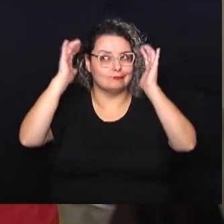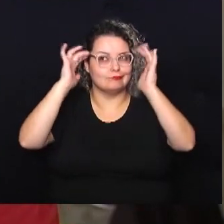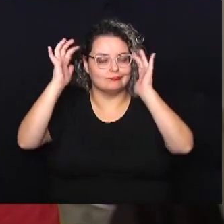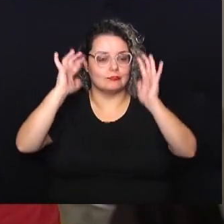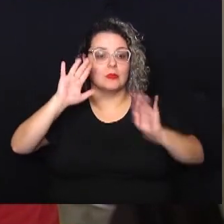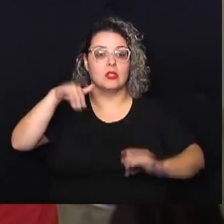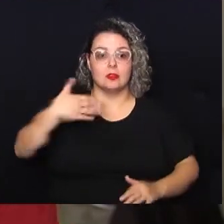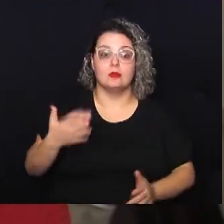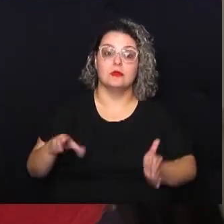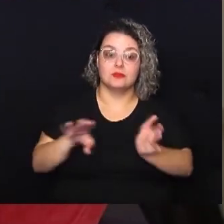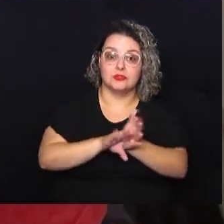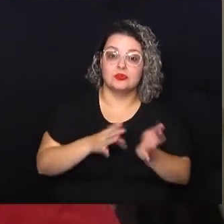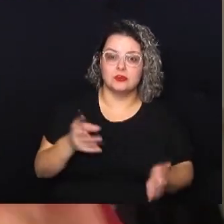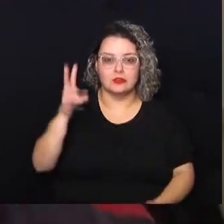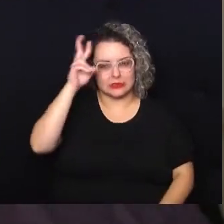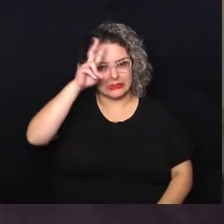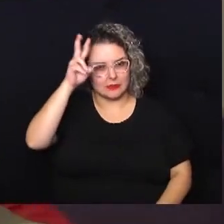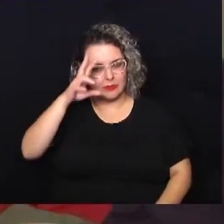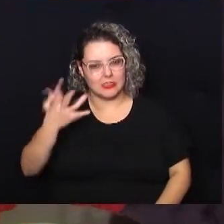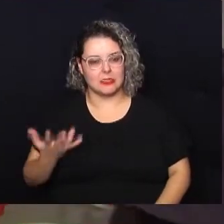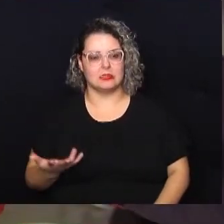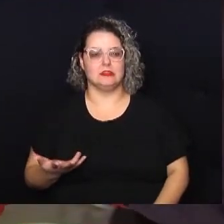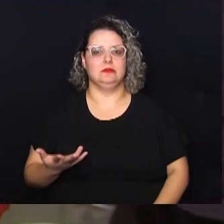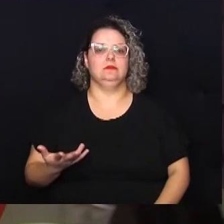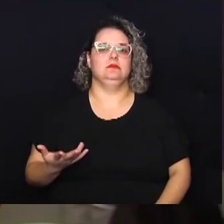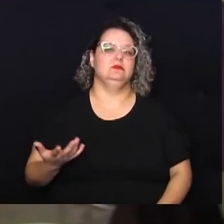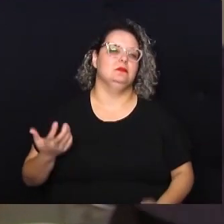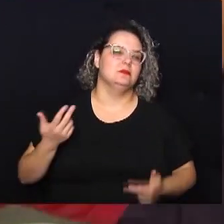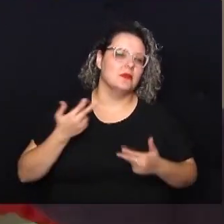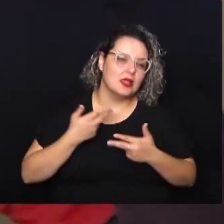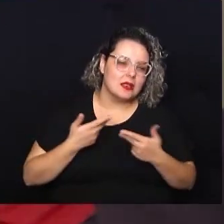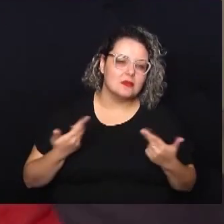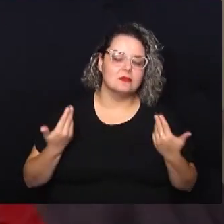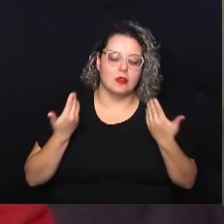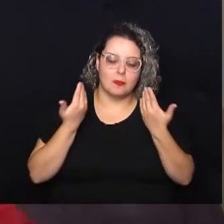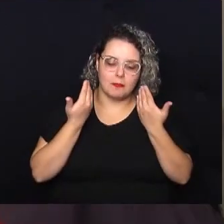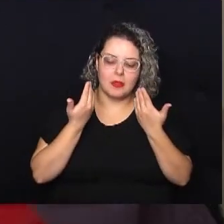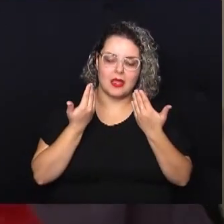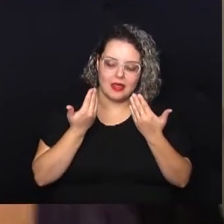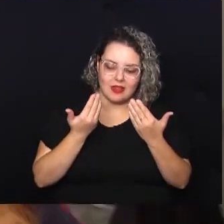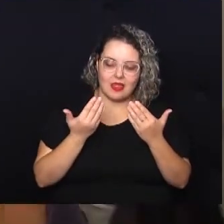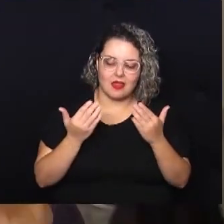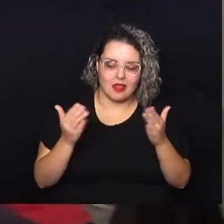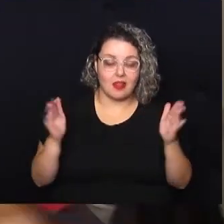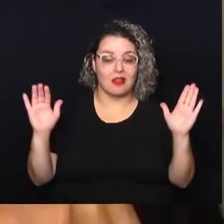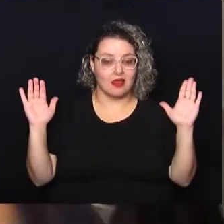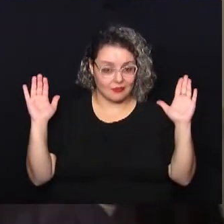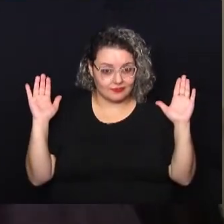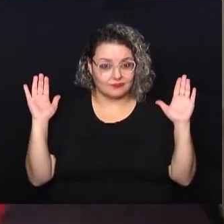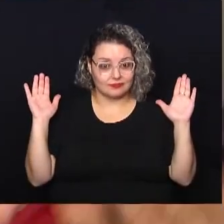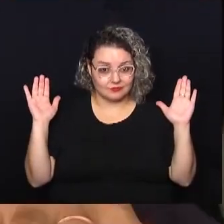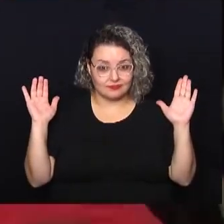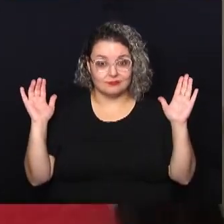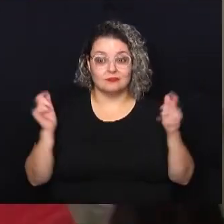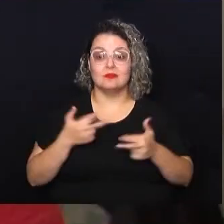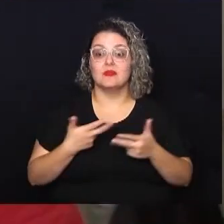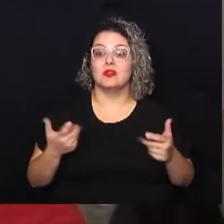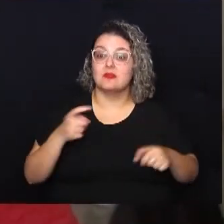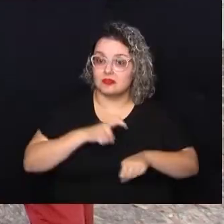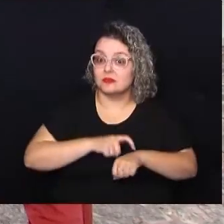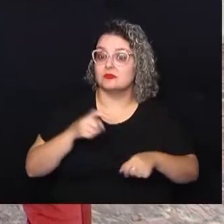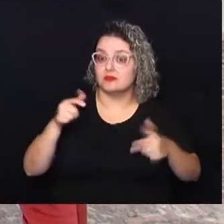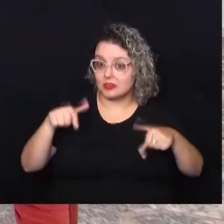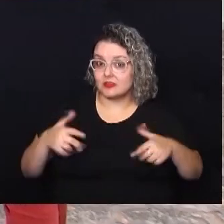traz lembranças, as coisas também se abrem, assim. Eu acho que se abrem para coisas do momento